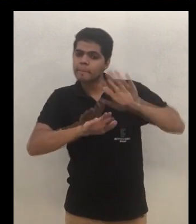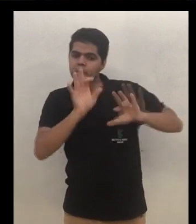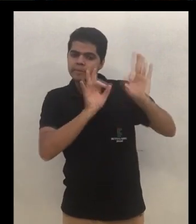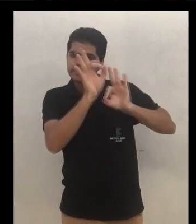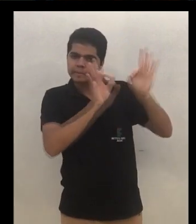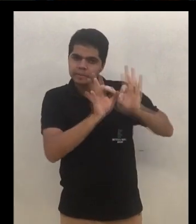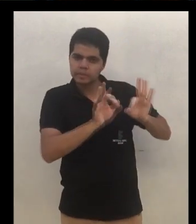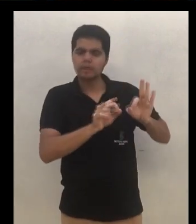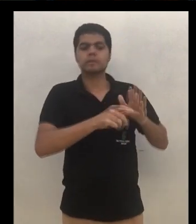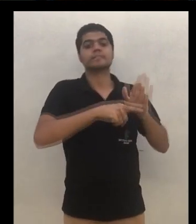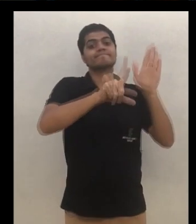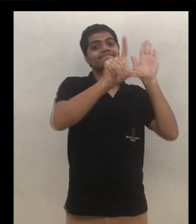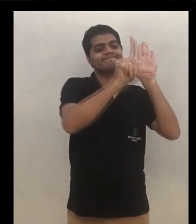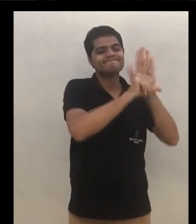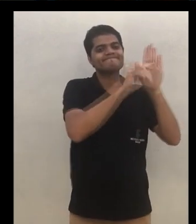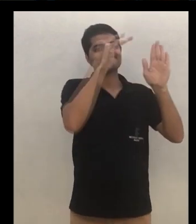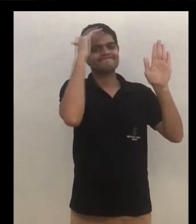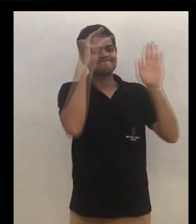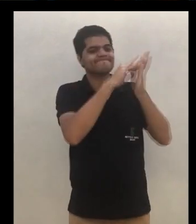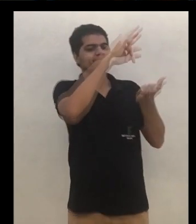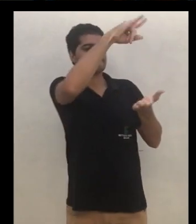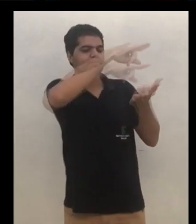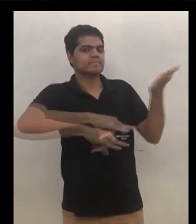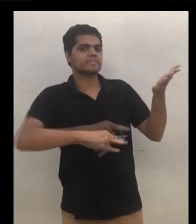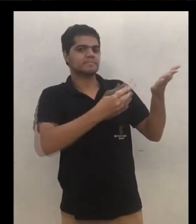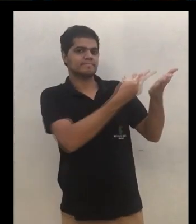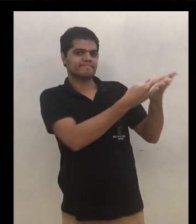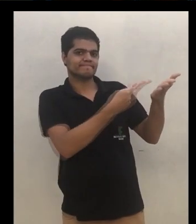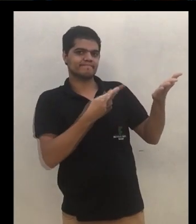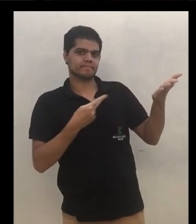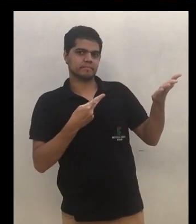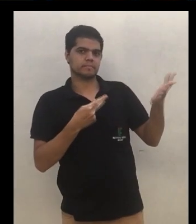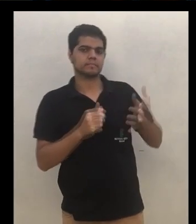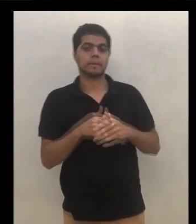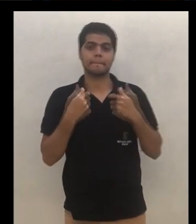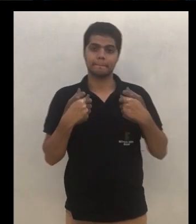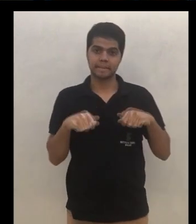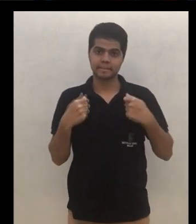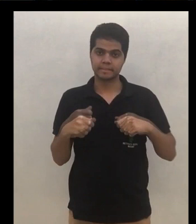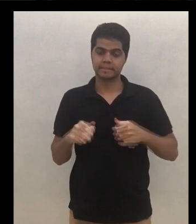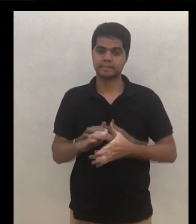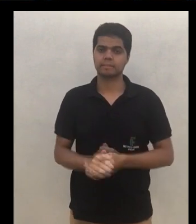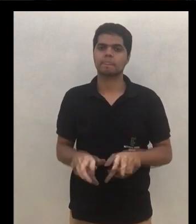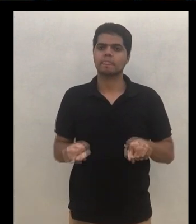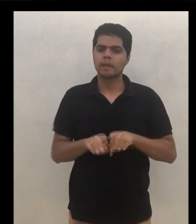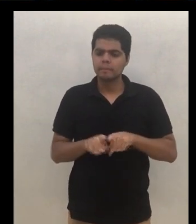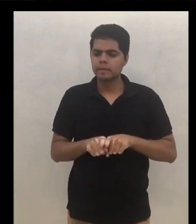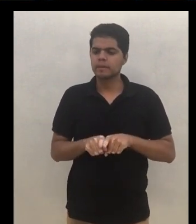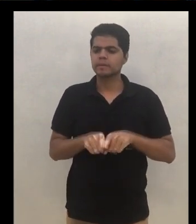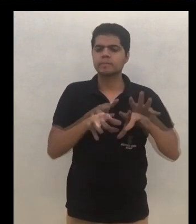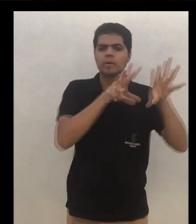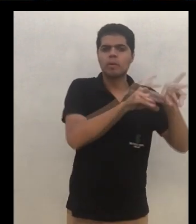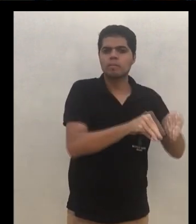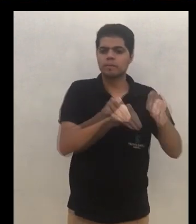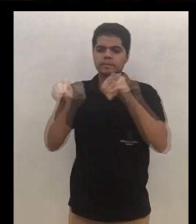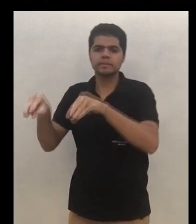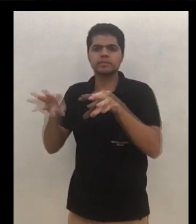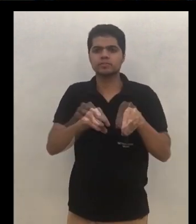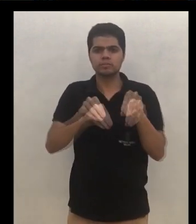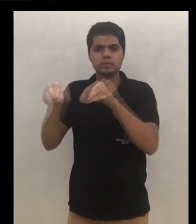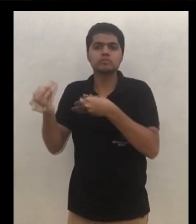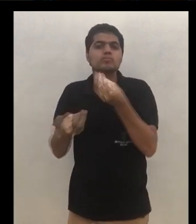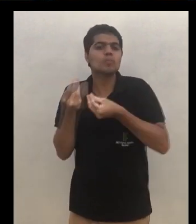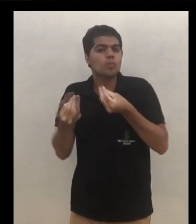precisa dar autorização. Em relação ao manejo, deve ser realizado com calma, como eu já falei, sem